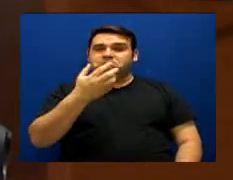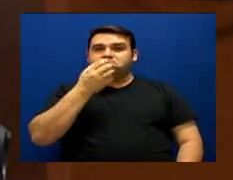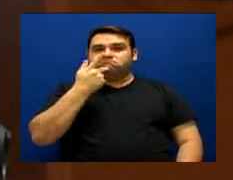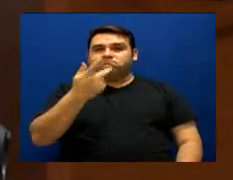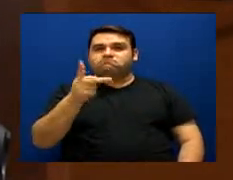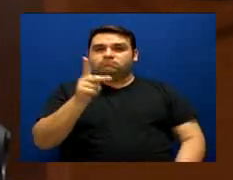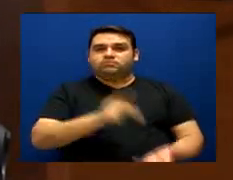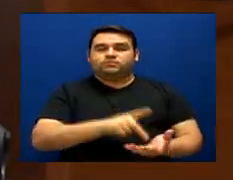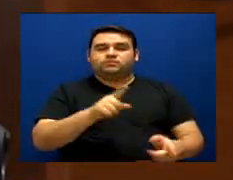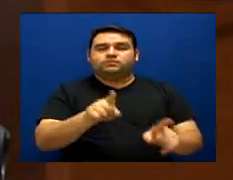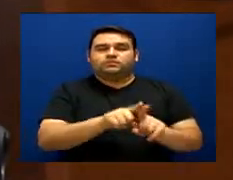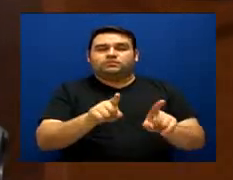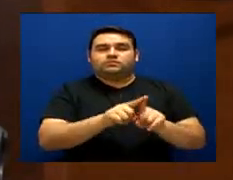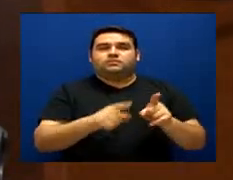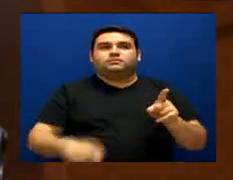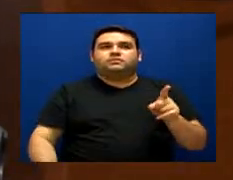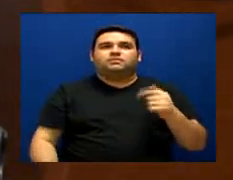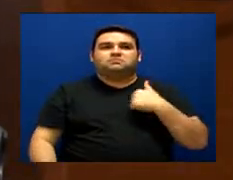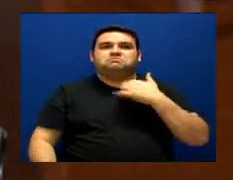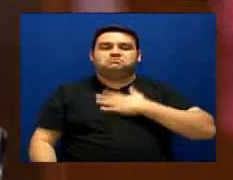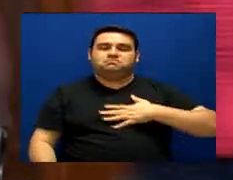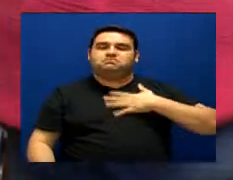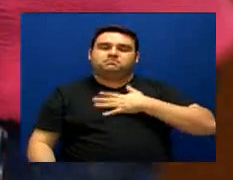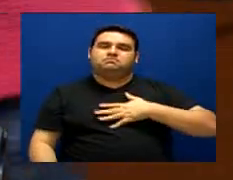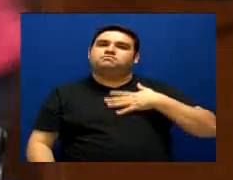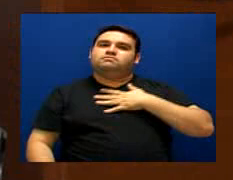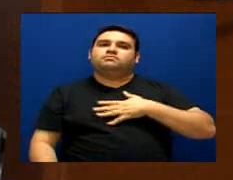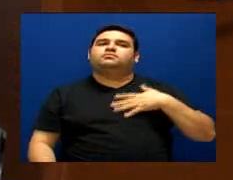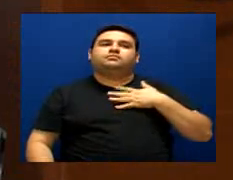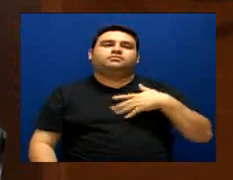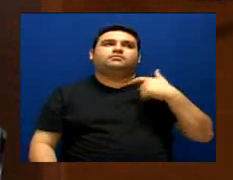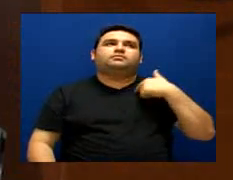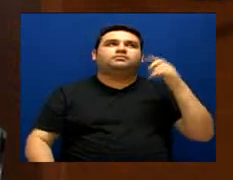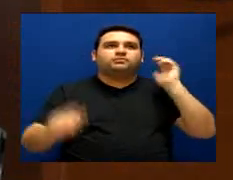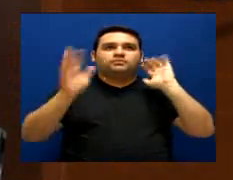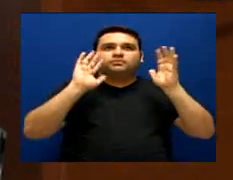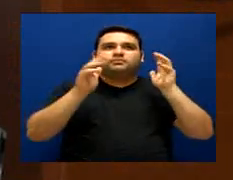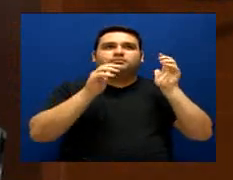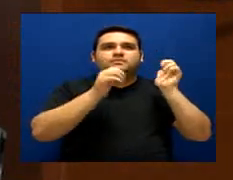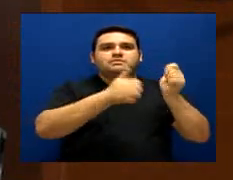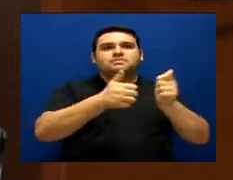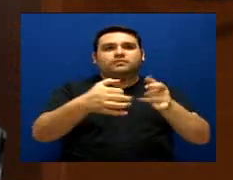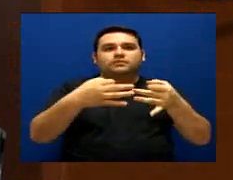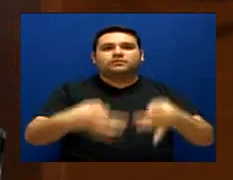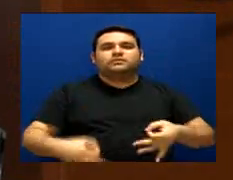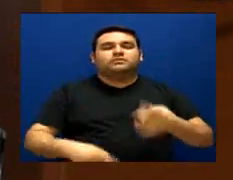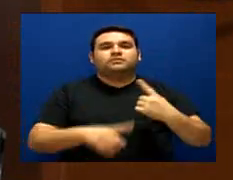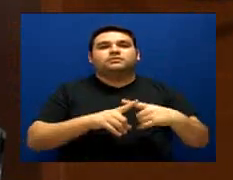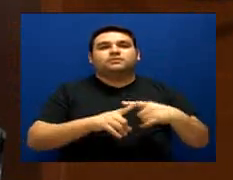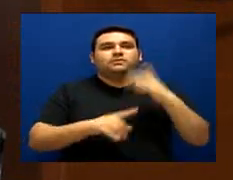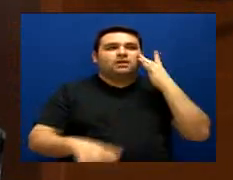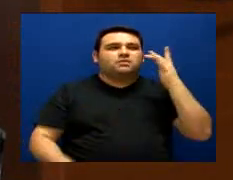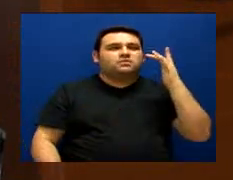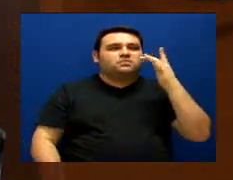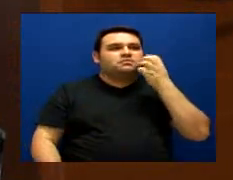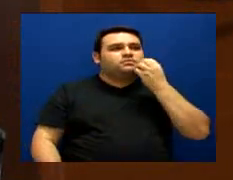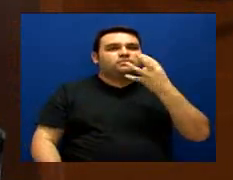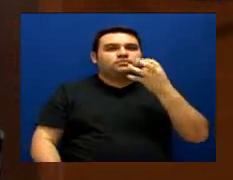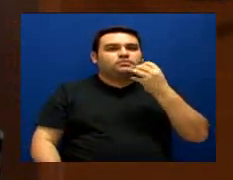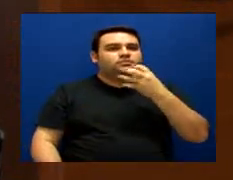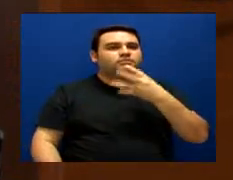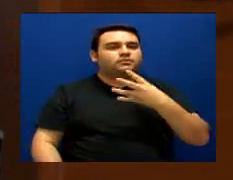confesso que eu estou muito feliz, eu estou pensando positivamente, porque eu acho que o cenário é